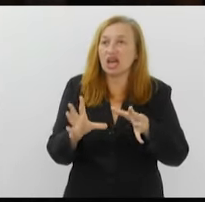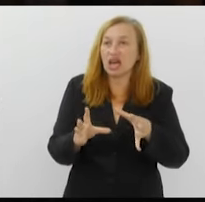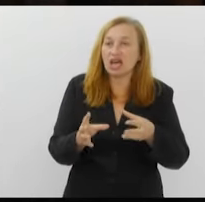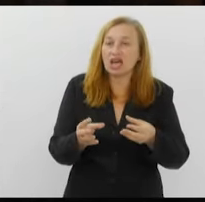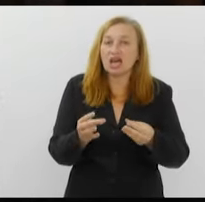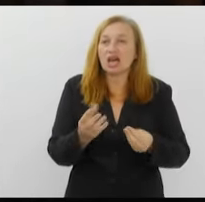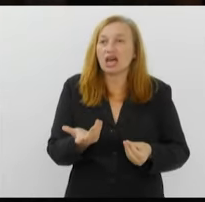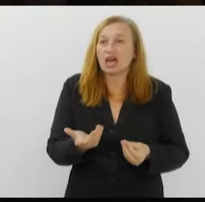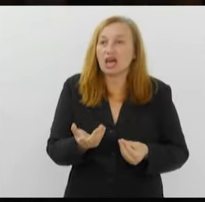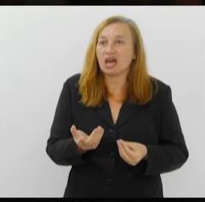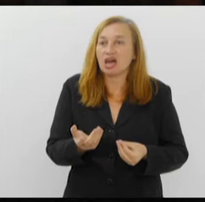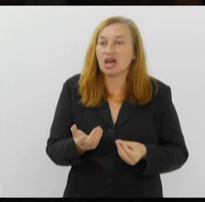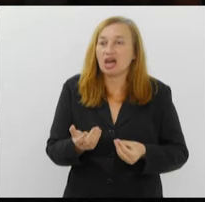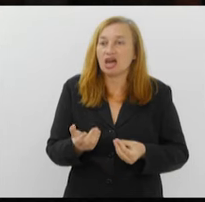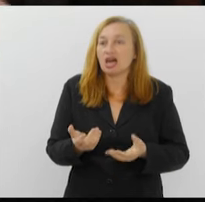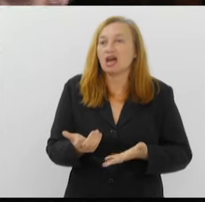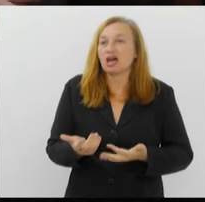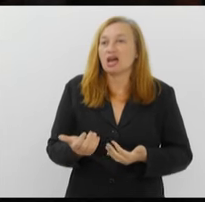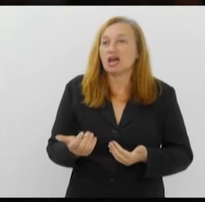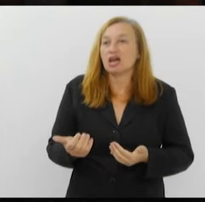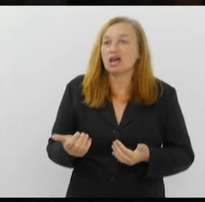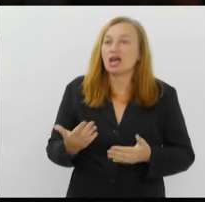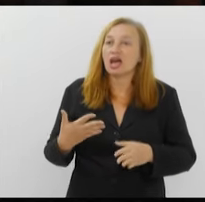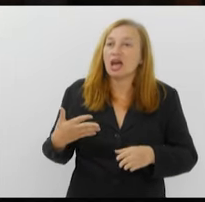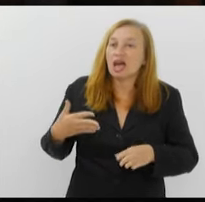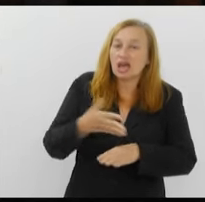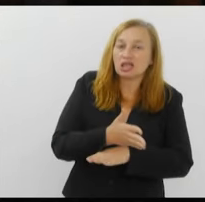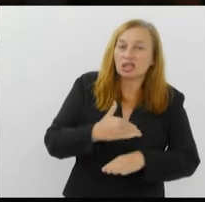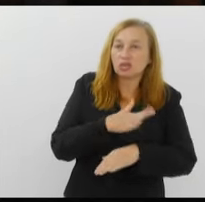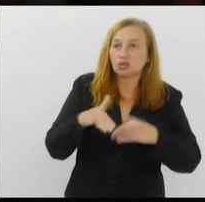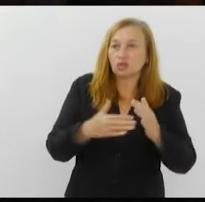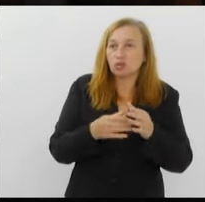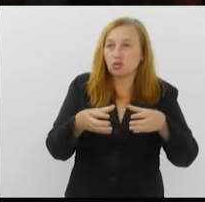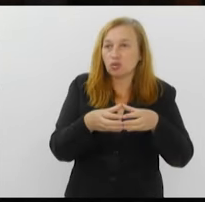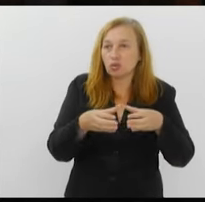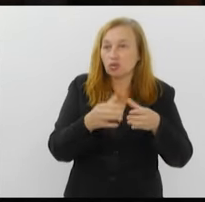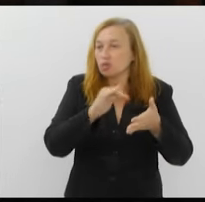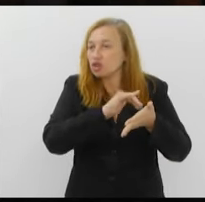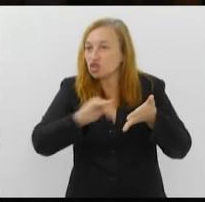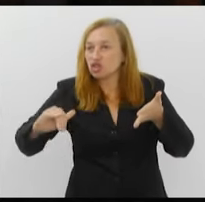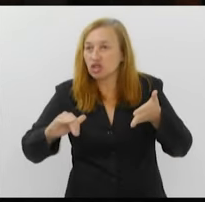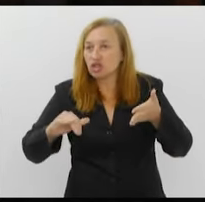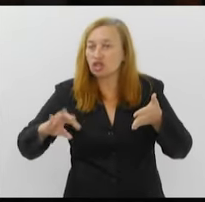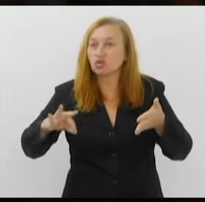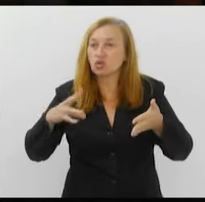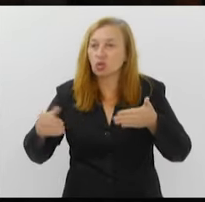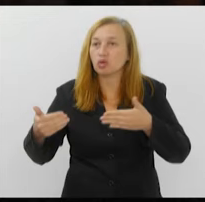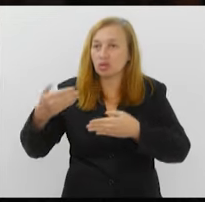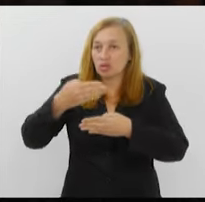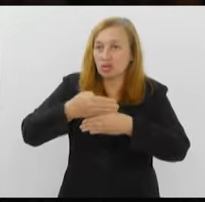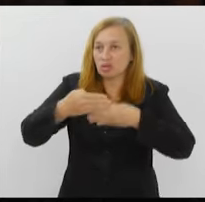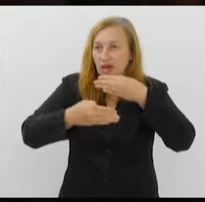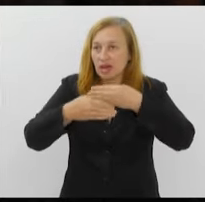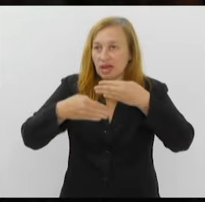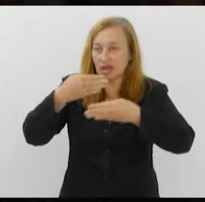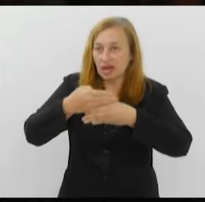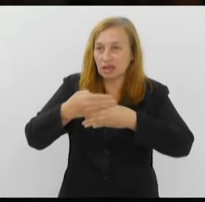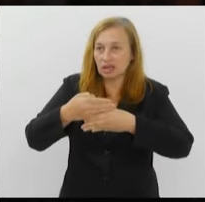mimimi. Entra a equipe toda, tira todas as barricadas, e depois,